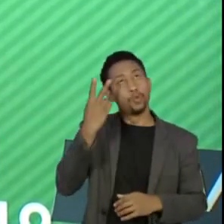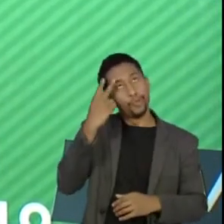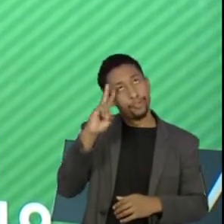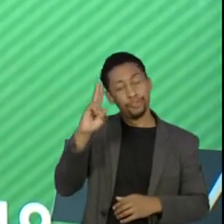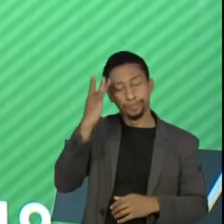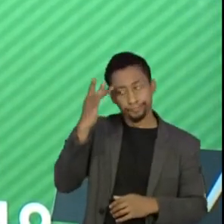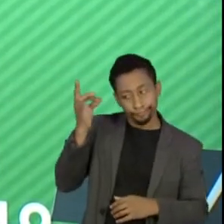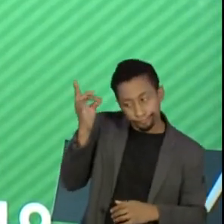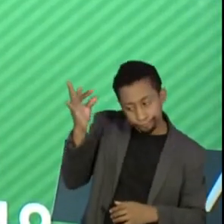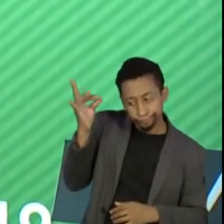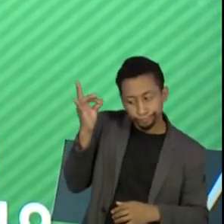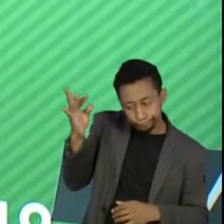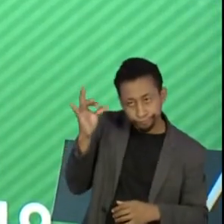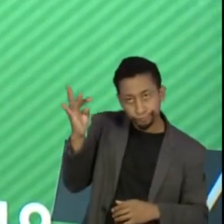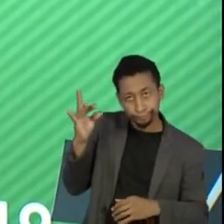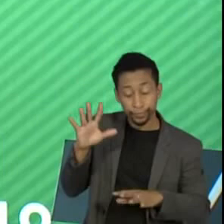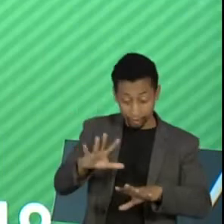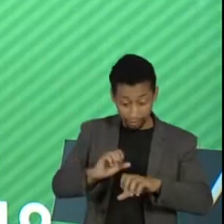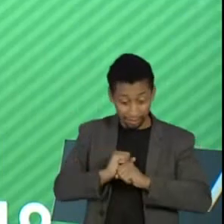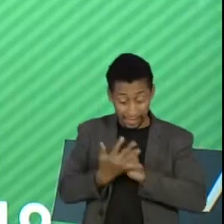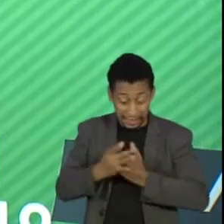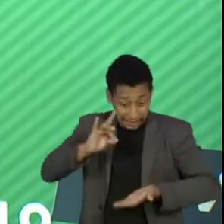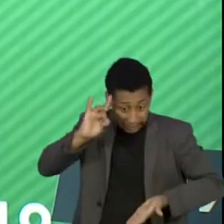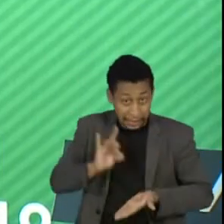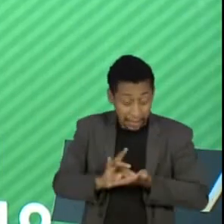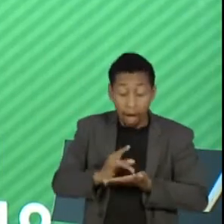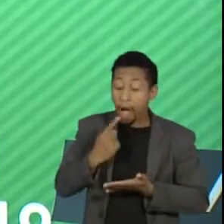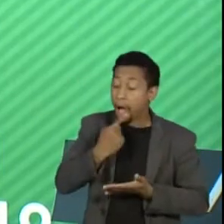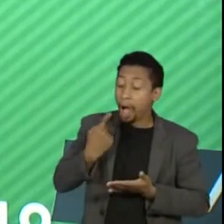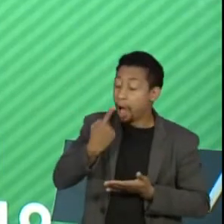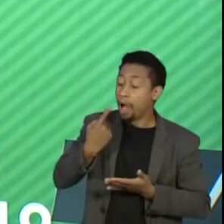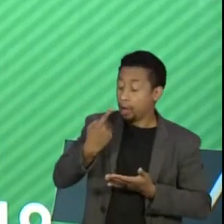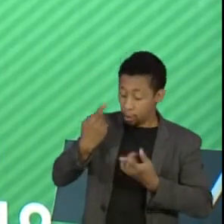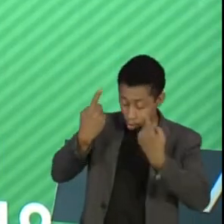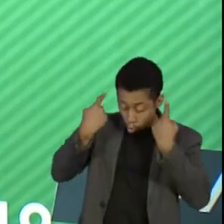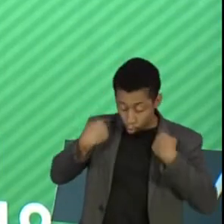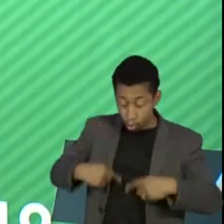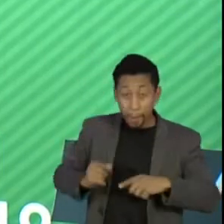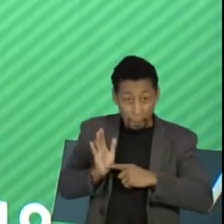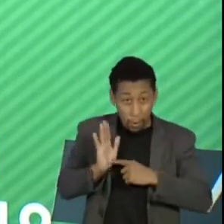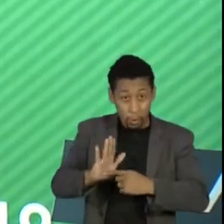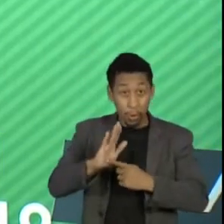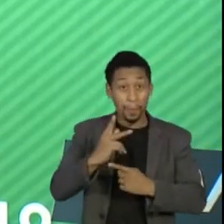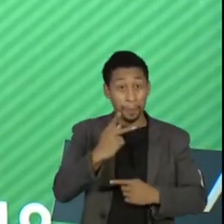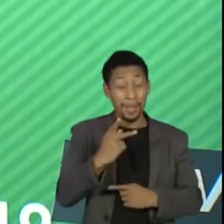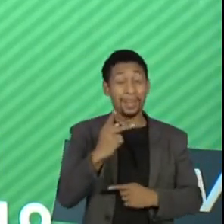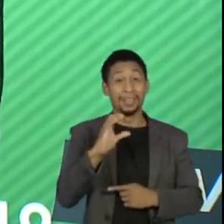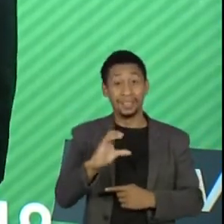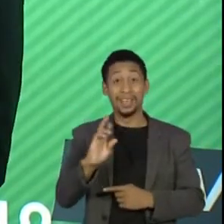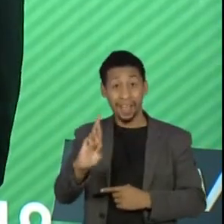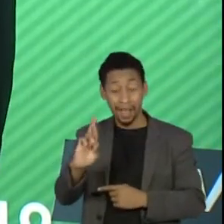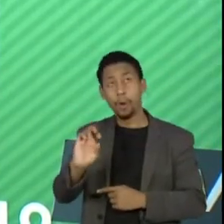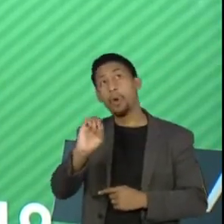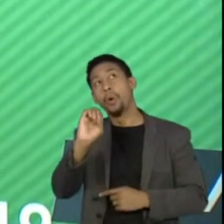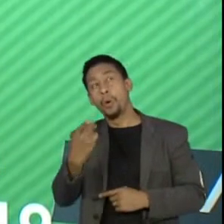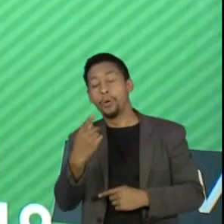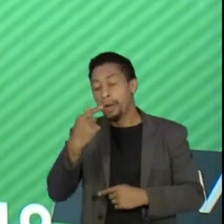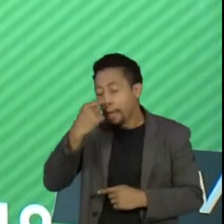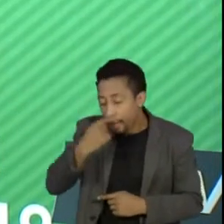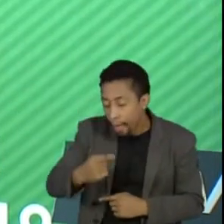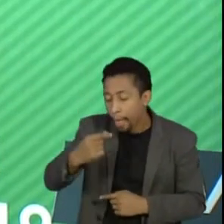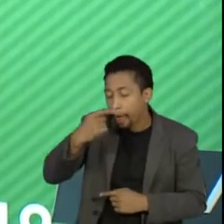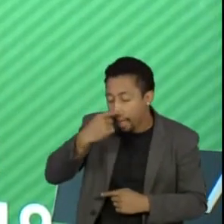teste positivo de PCR. Nós incluímos. Ou 2 dias de coriza, nós incluímos. Então, foi uma